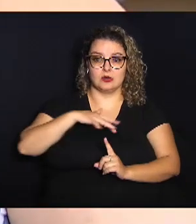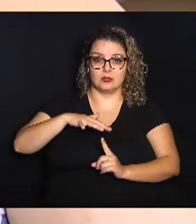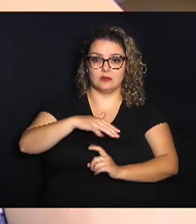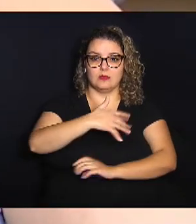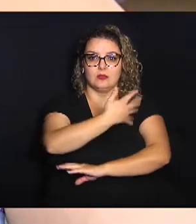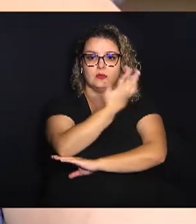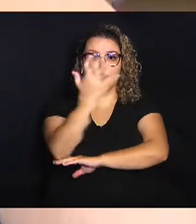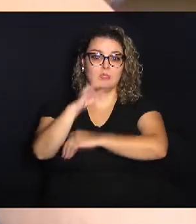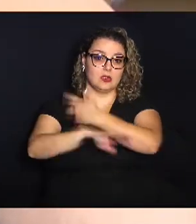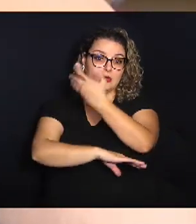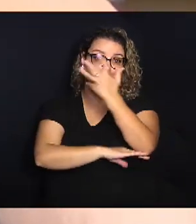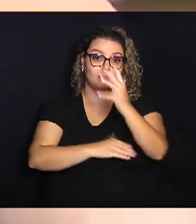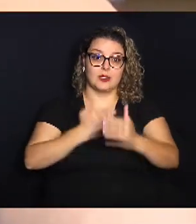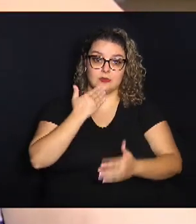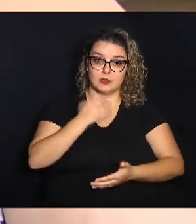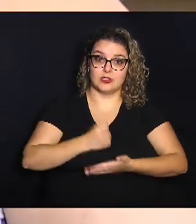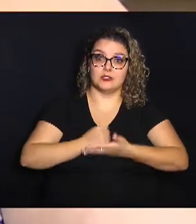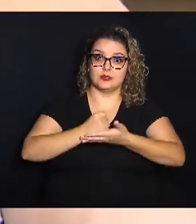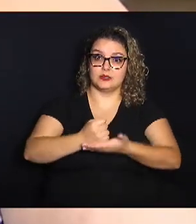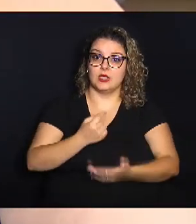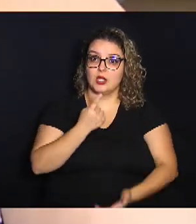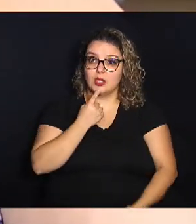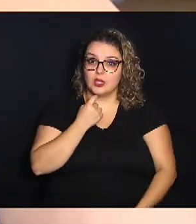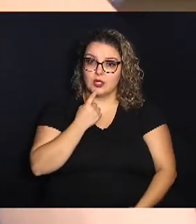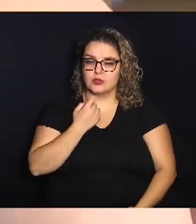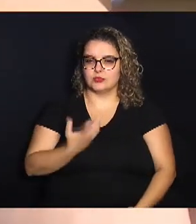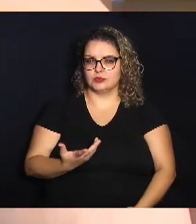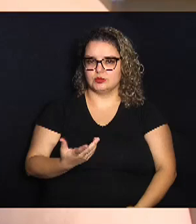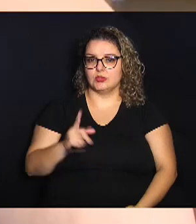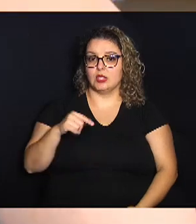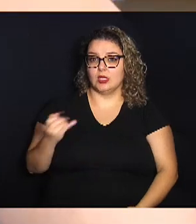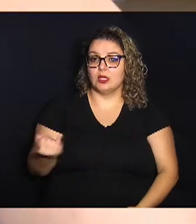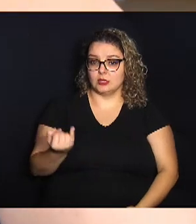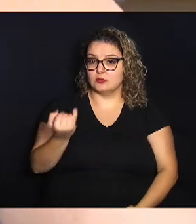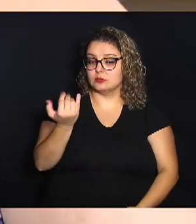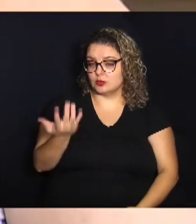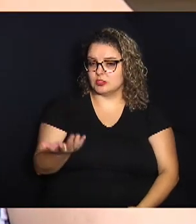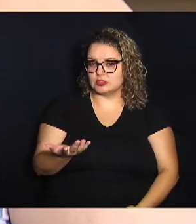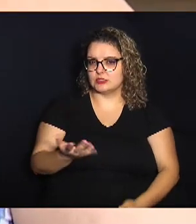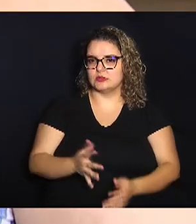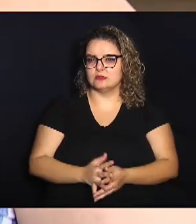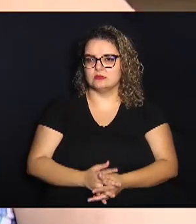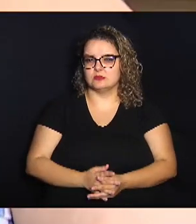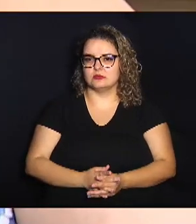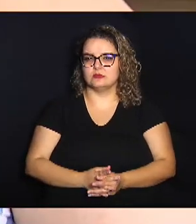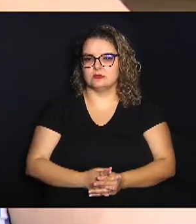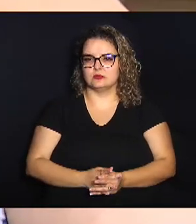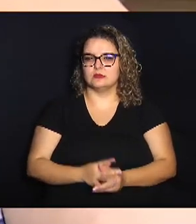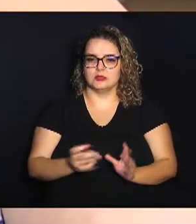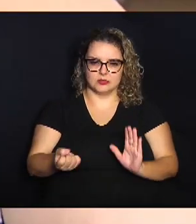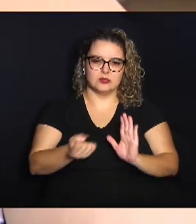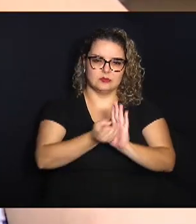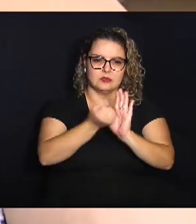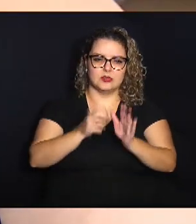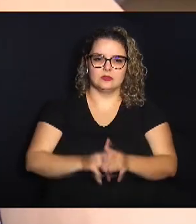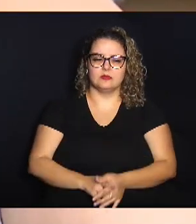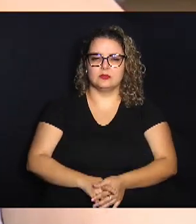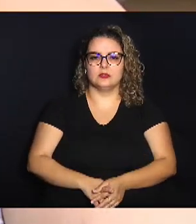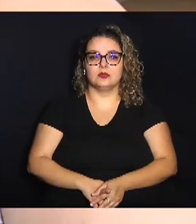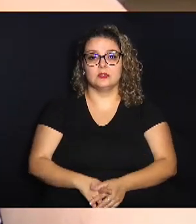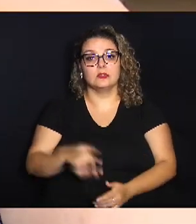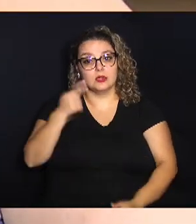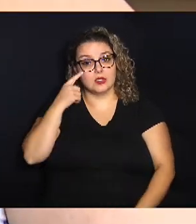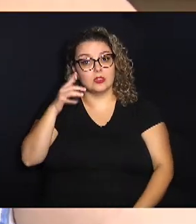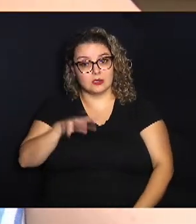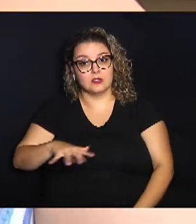pede socorro. A cor vermelha é uma cor importante que dá uma marca, né? Então, a ideia foi